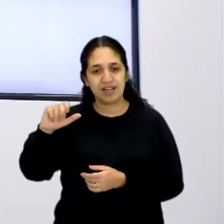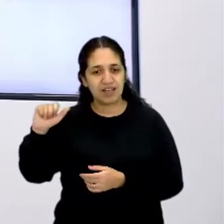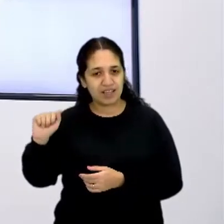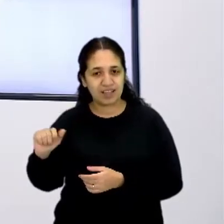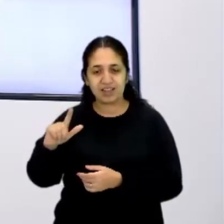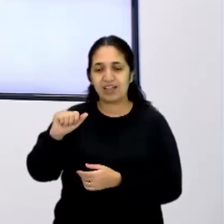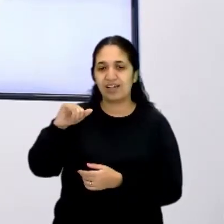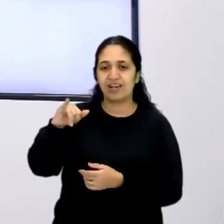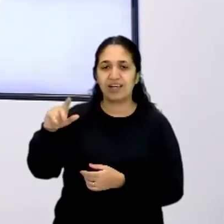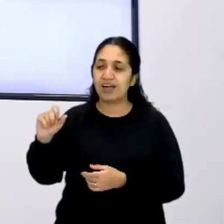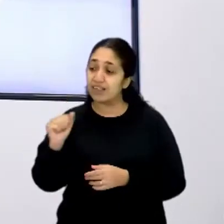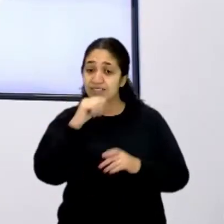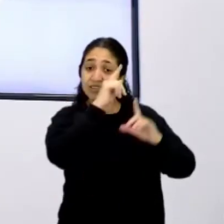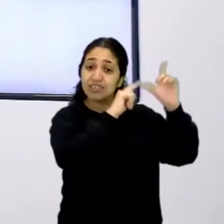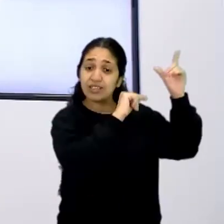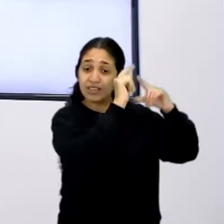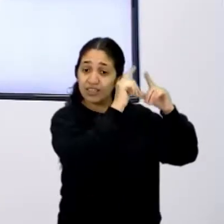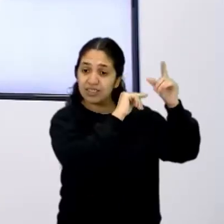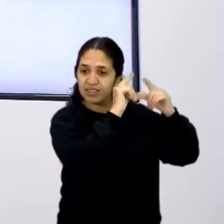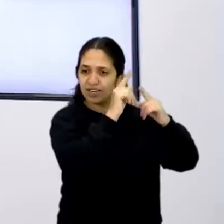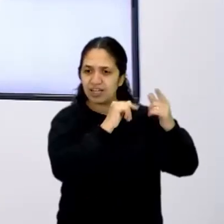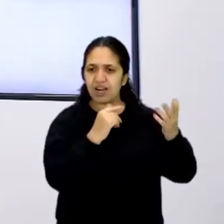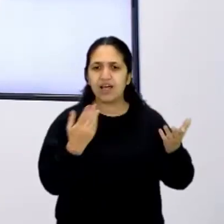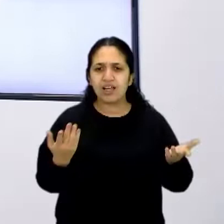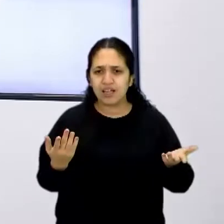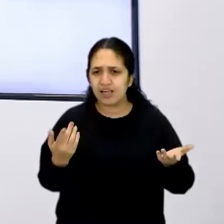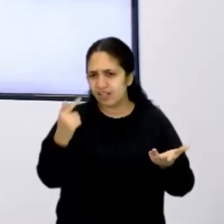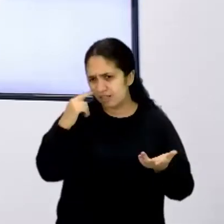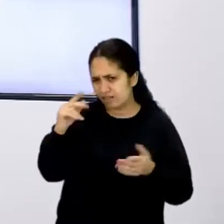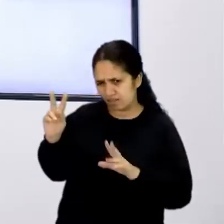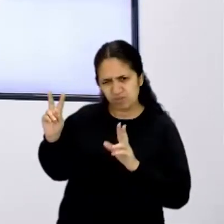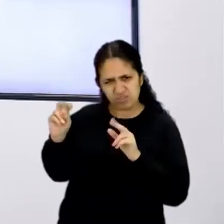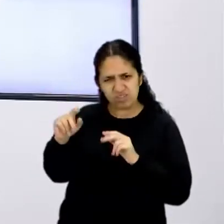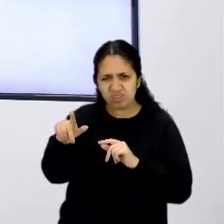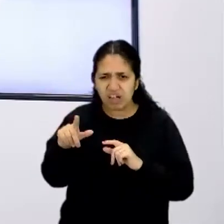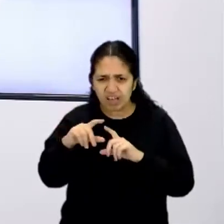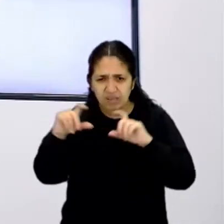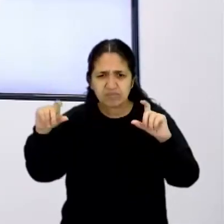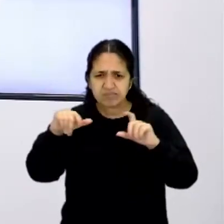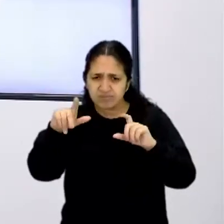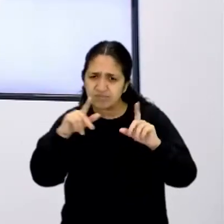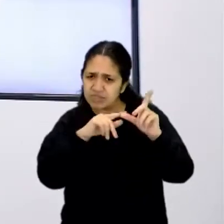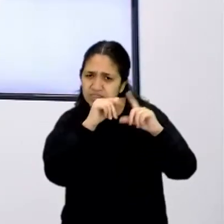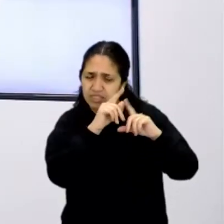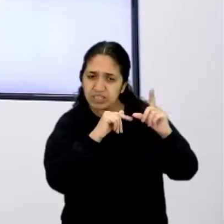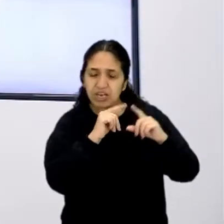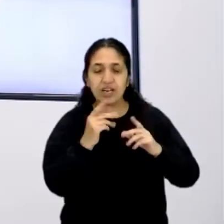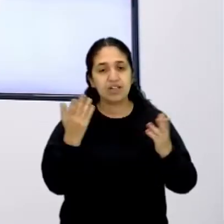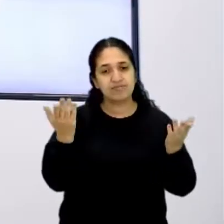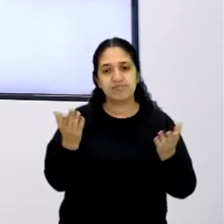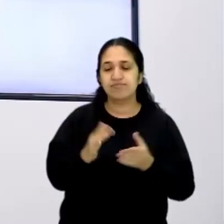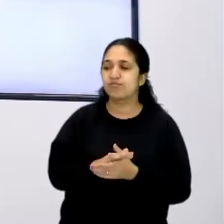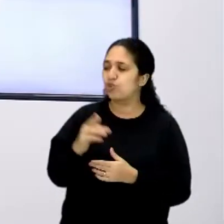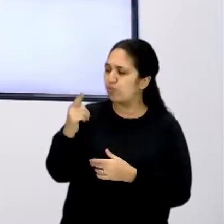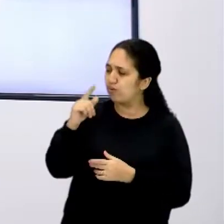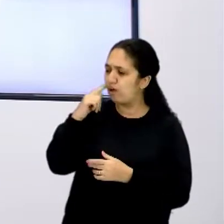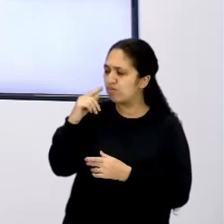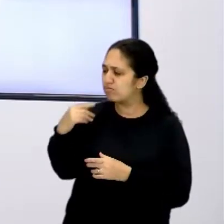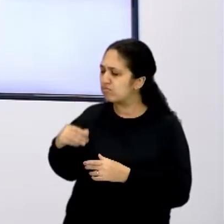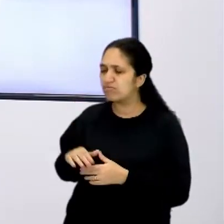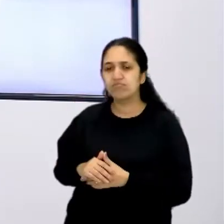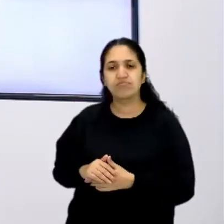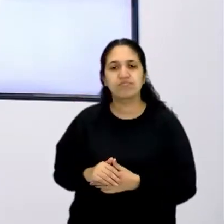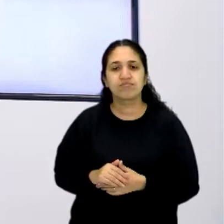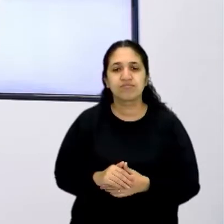colocaram estrelas. Será que tinha um destaque aqui no texto falando sobre estrelas? Deixa eu ver o que mais.